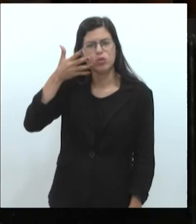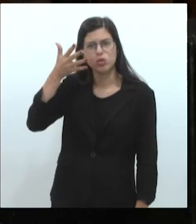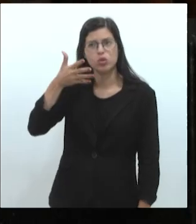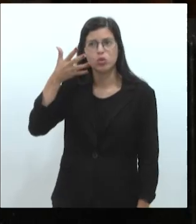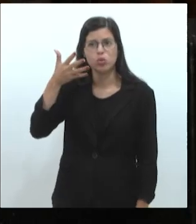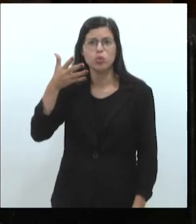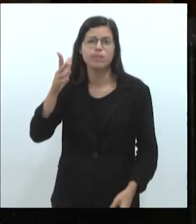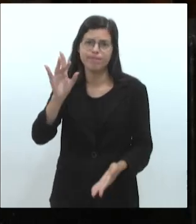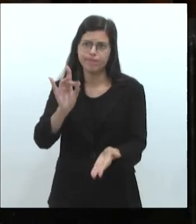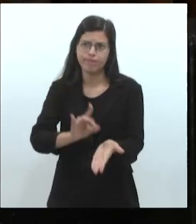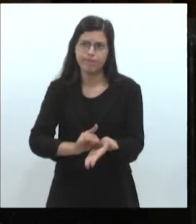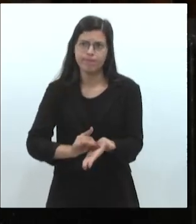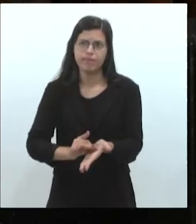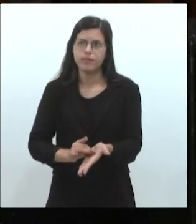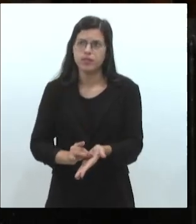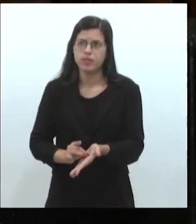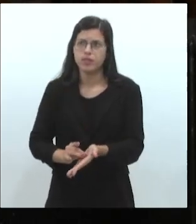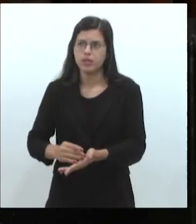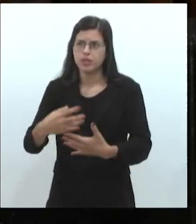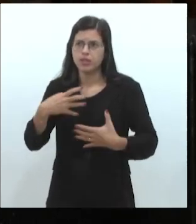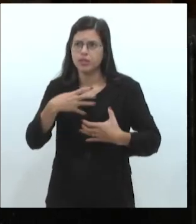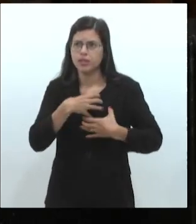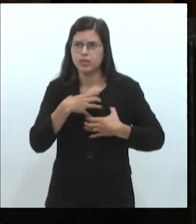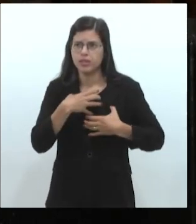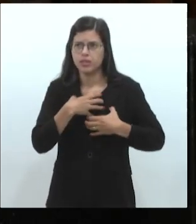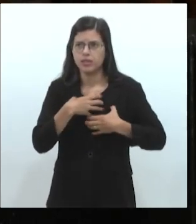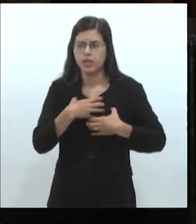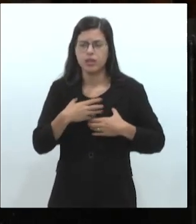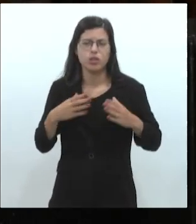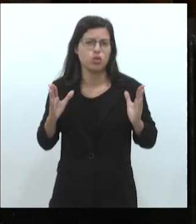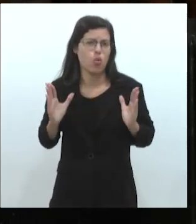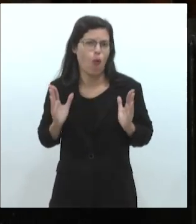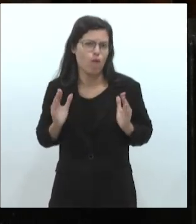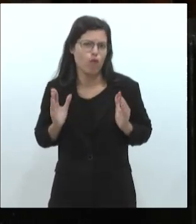uma verdade. Se sentem confortáveis quando